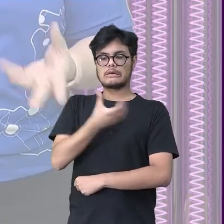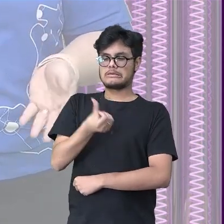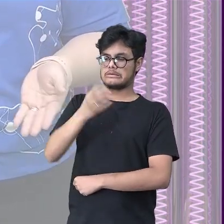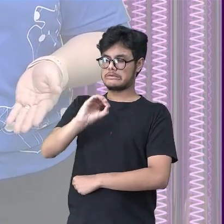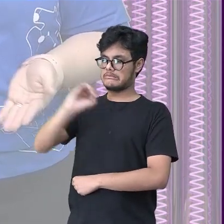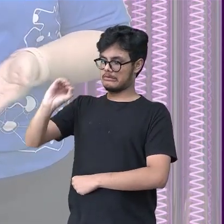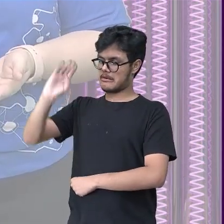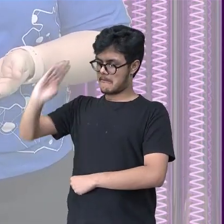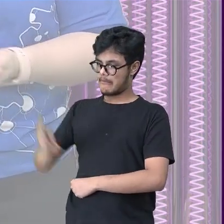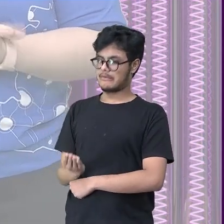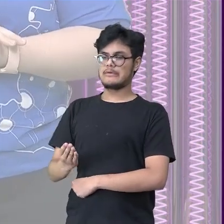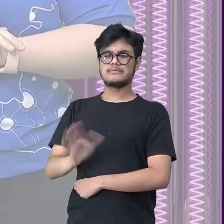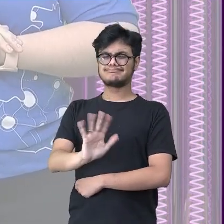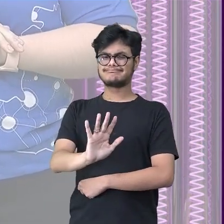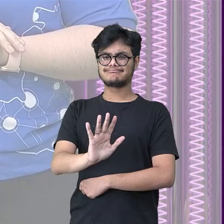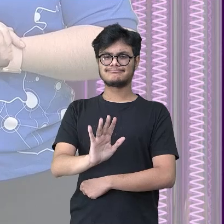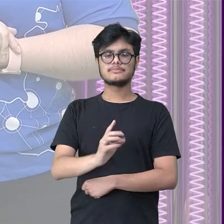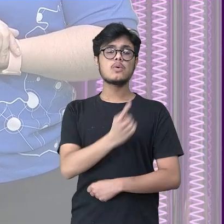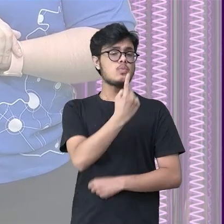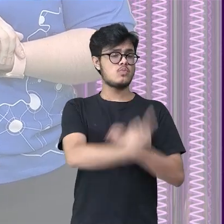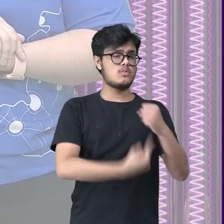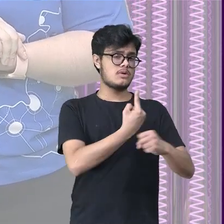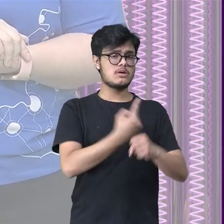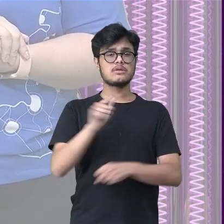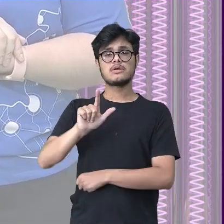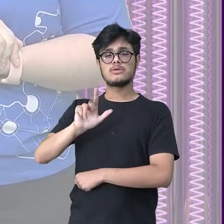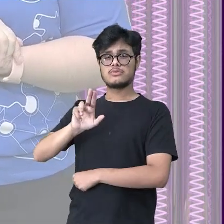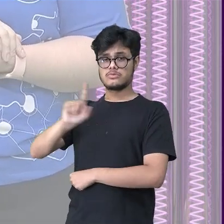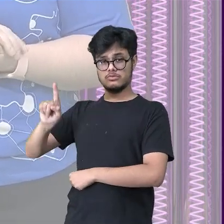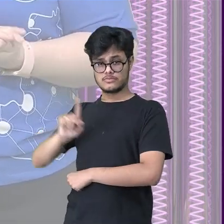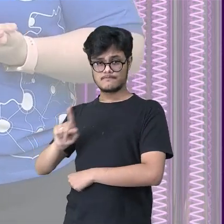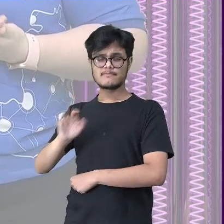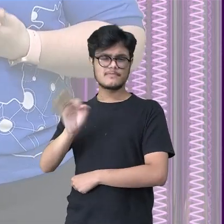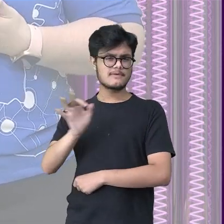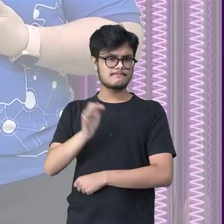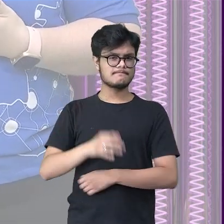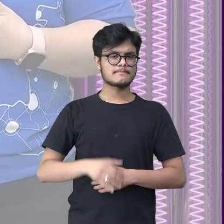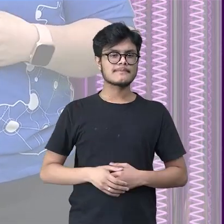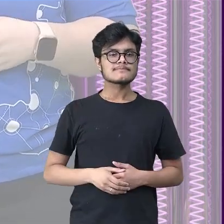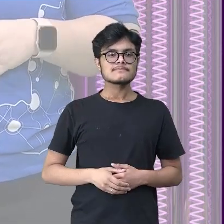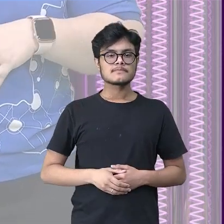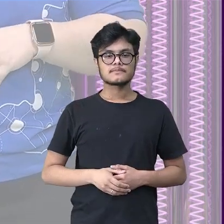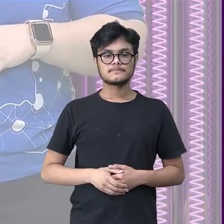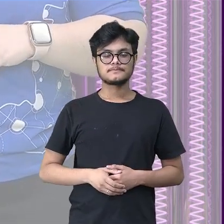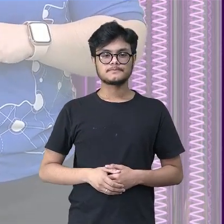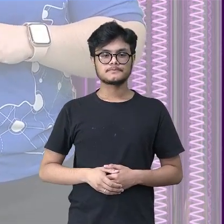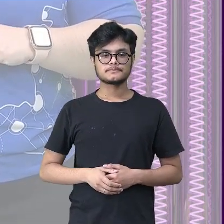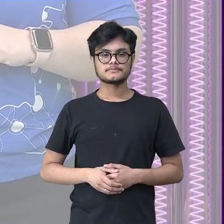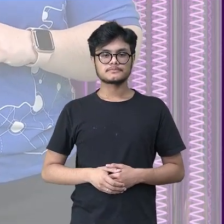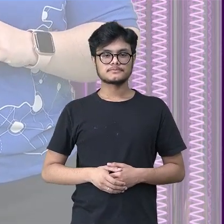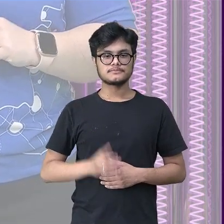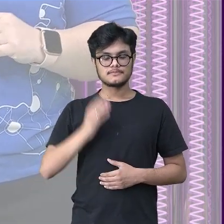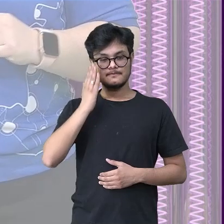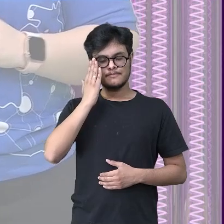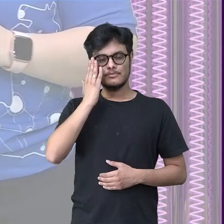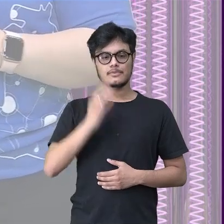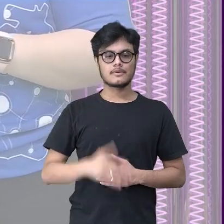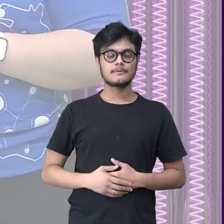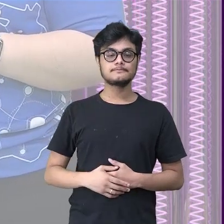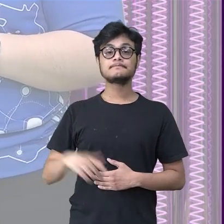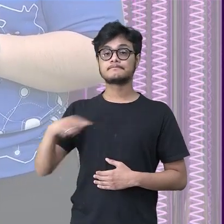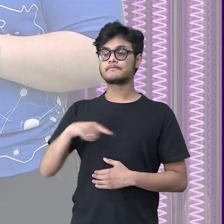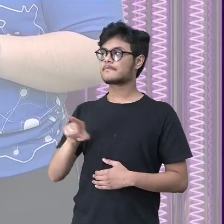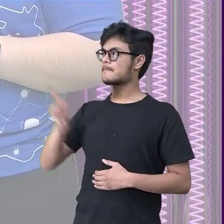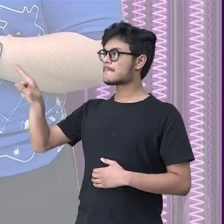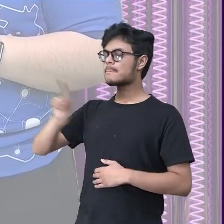bilhões de quilômetros, né? Para representar a distância. Muito bem, então, nós temos agora aqui,